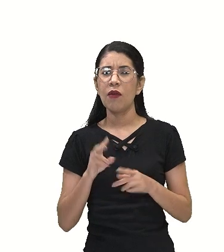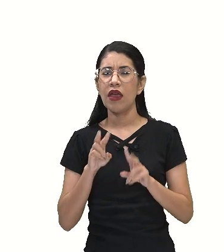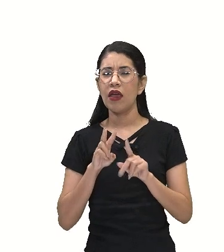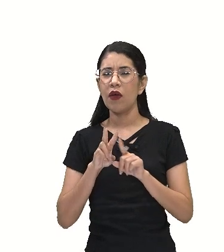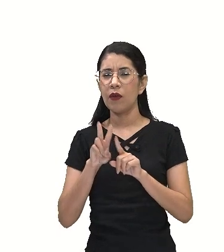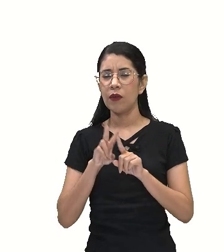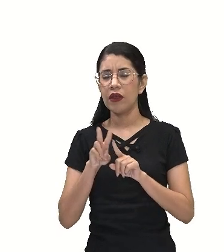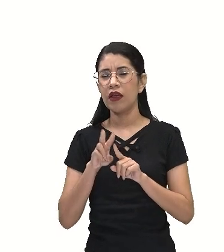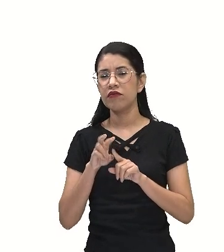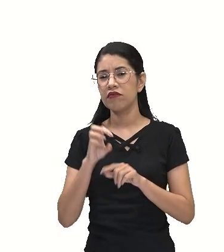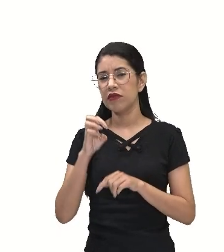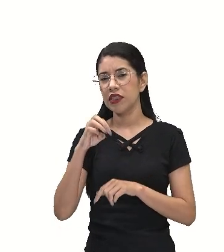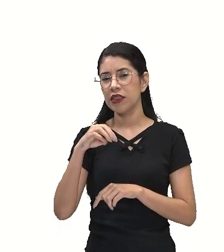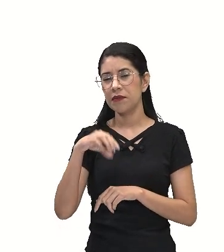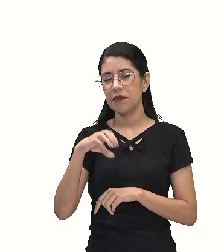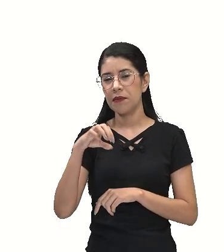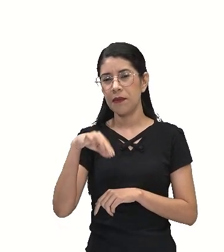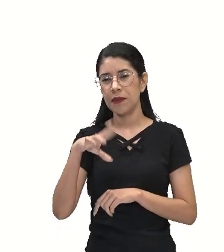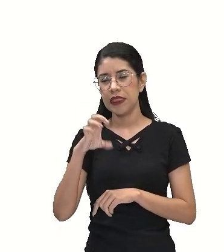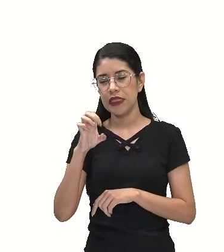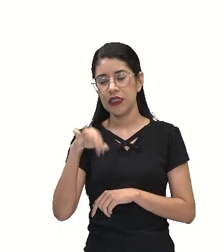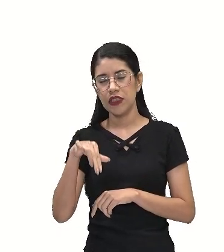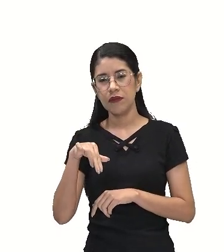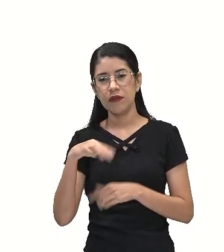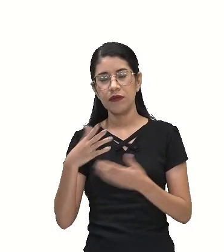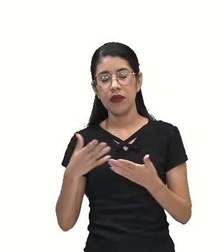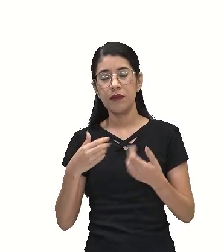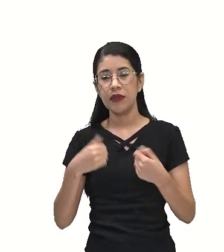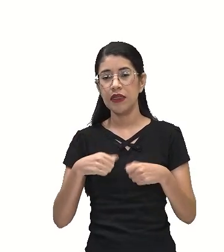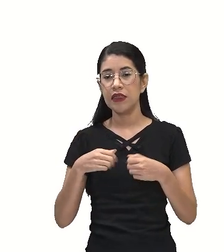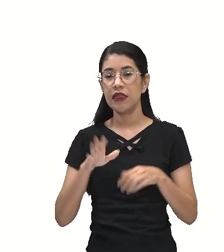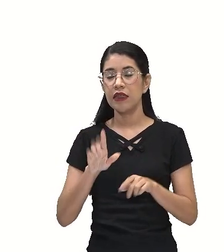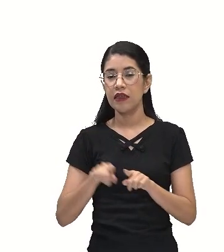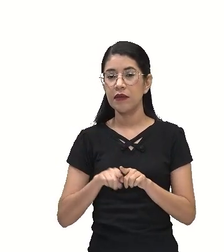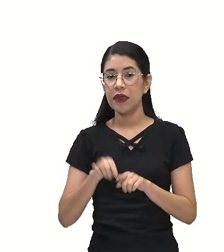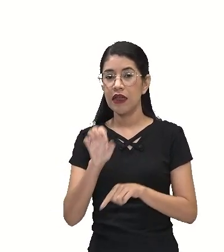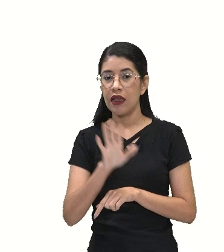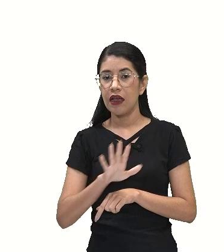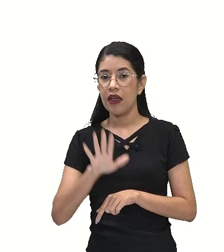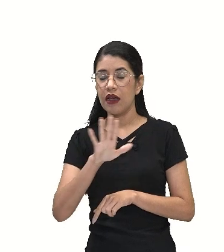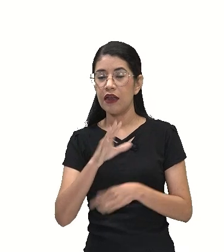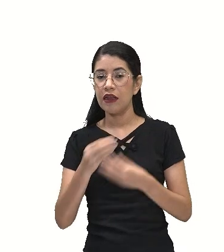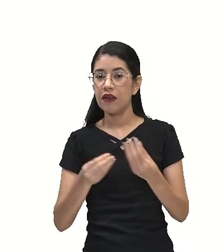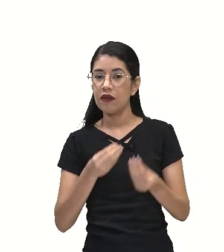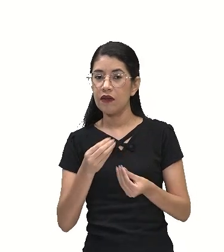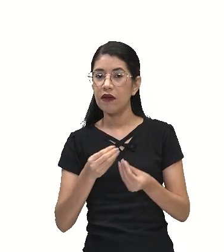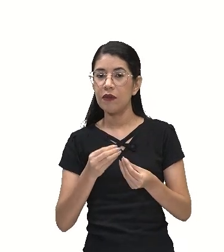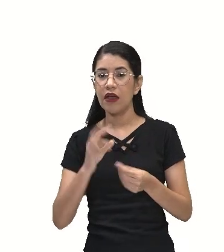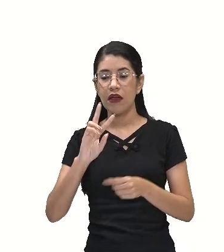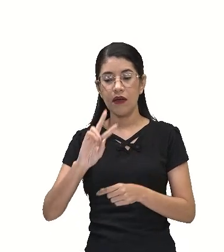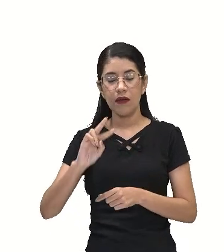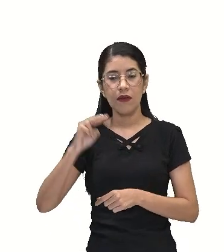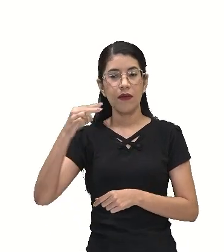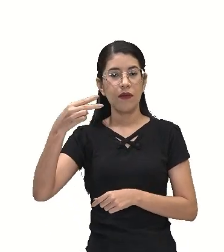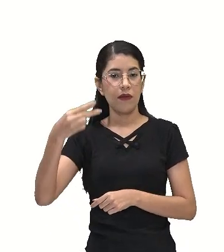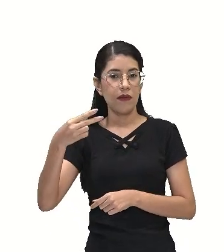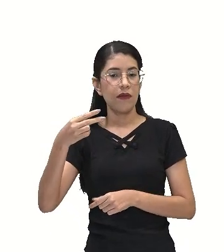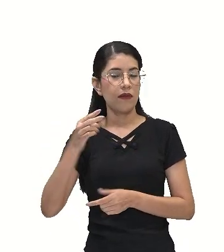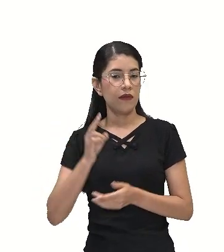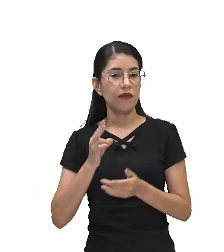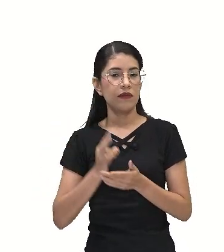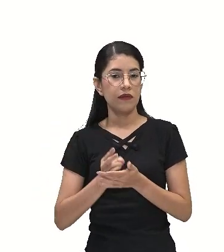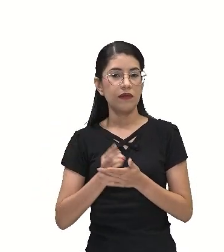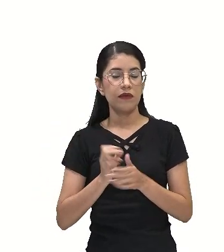em centímetros, mas sempre a área ela é ao quadrado. Tudo